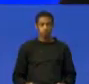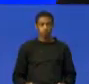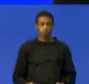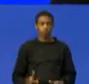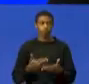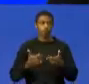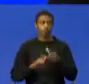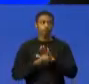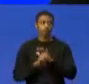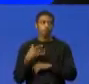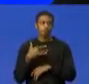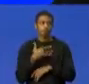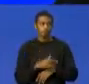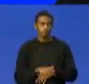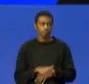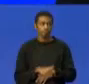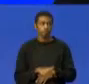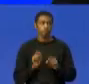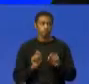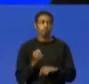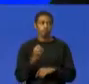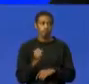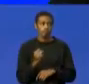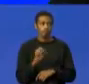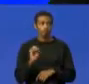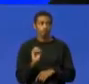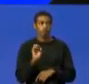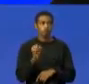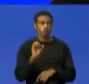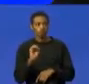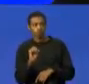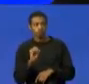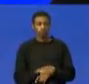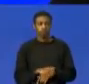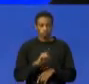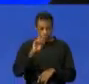As leis orgânicas de saúde são a Lei a